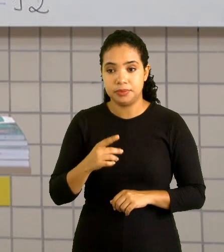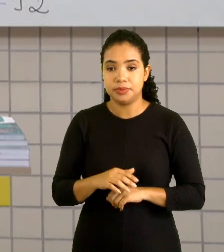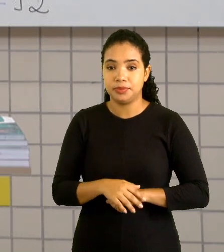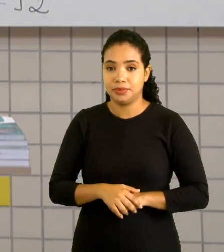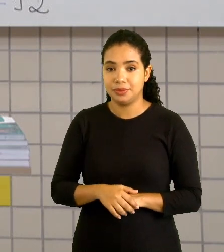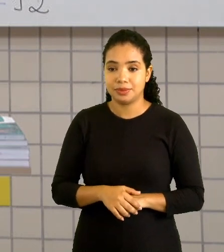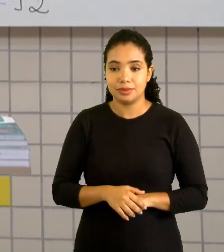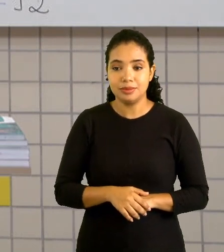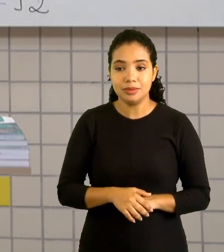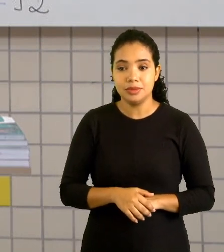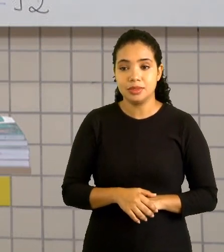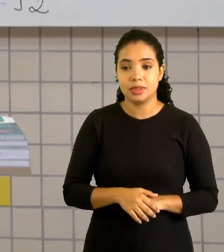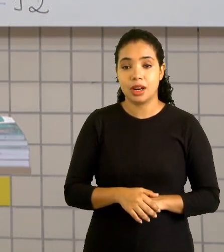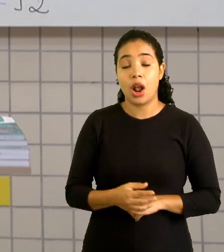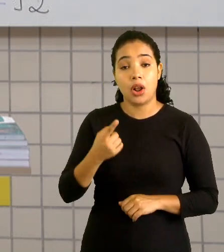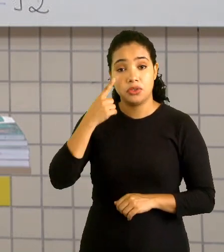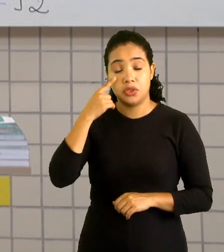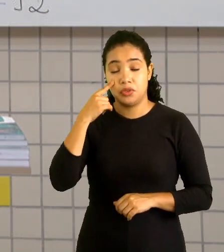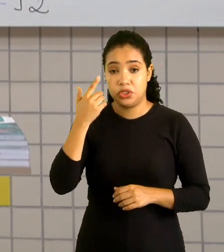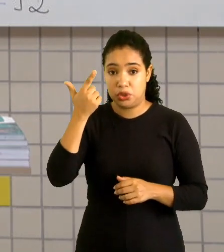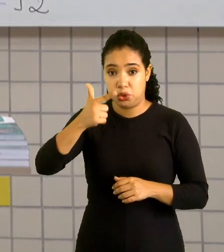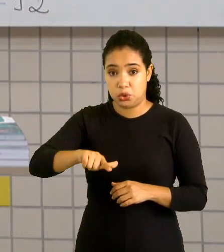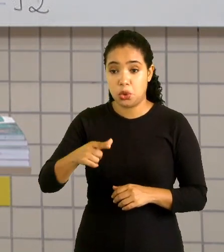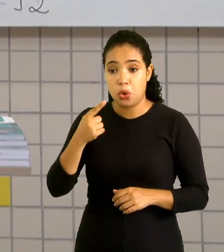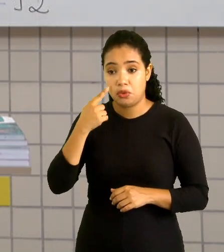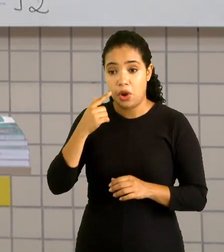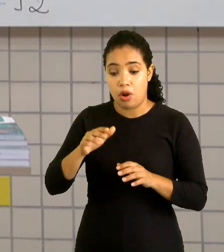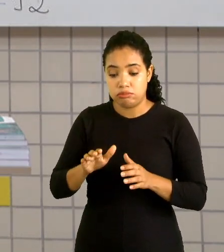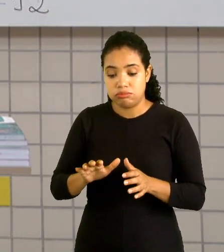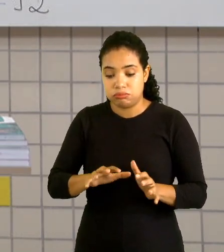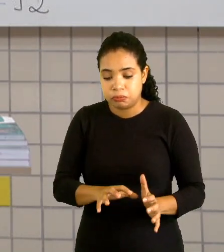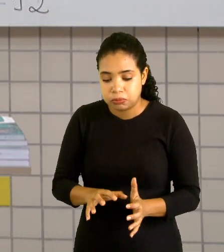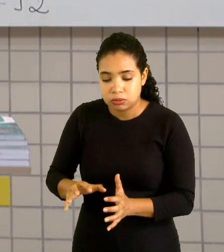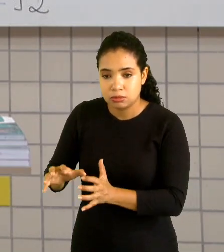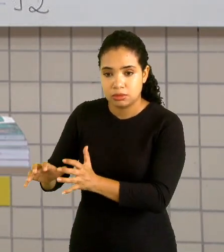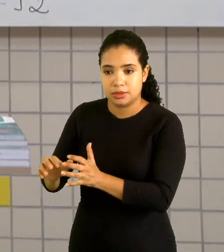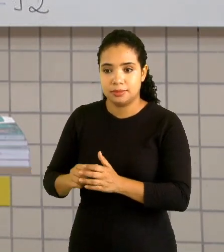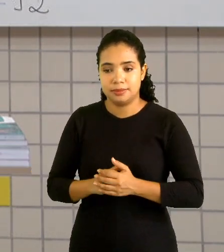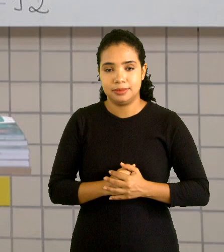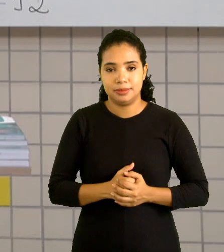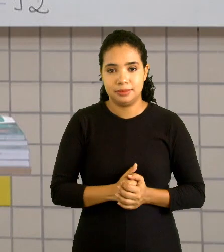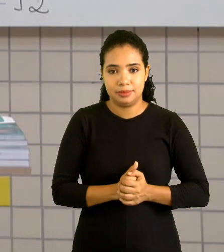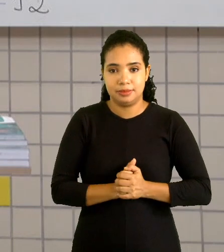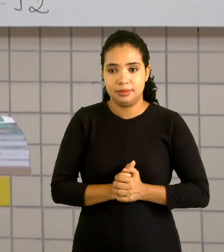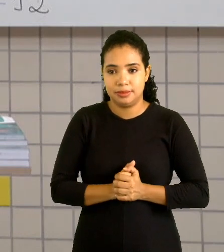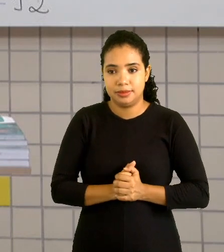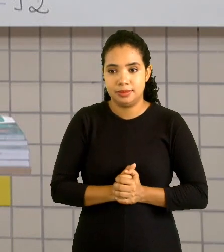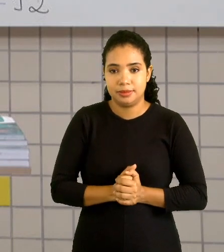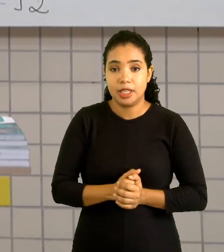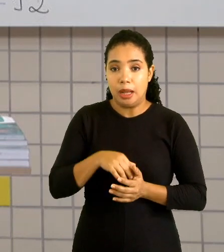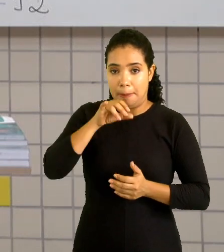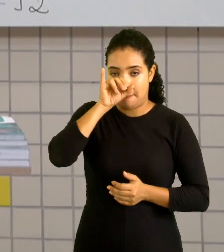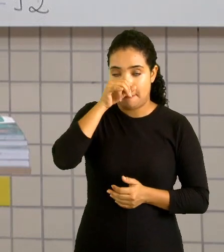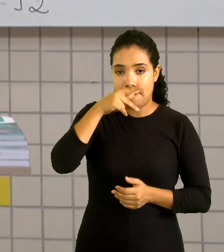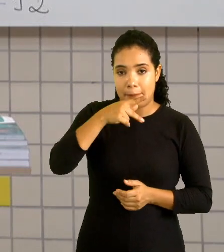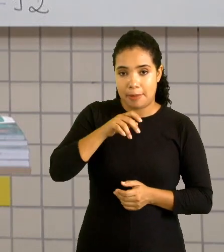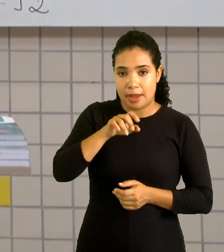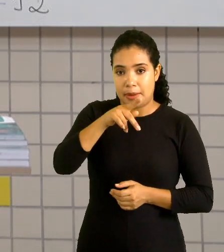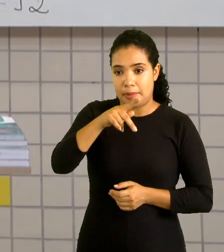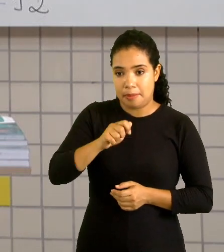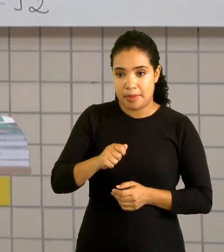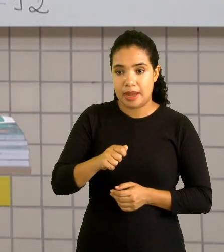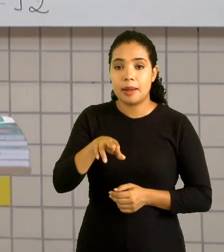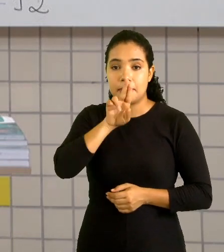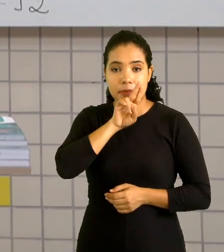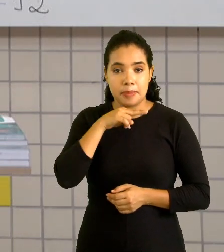Vamos lá comigo novamente. Vou tirar esse daqui. Vou dizer que a Pepa ganhou